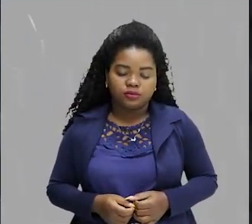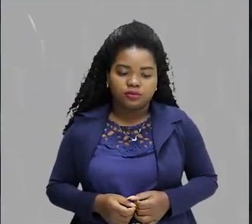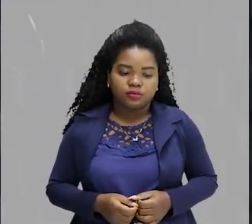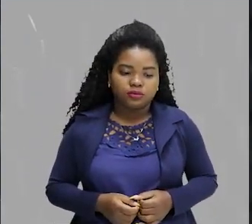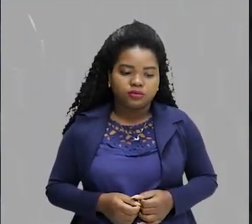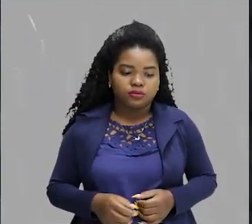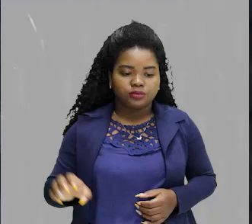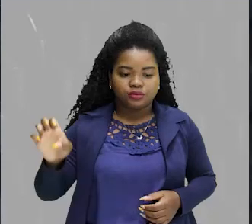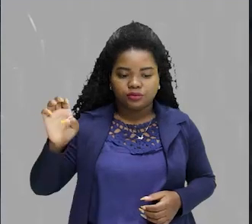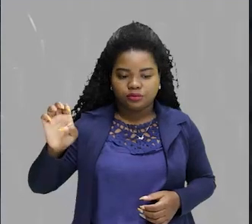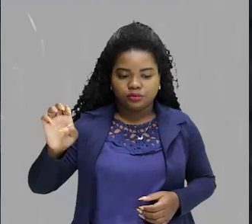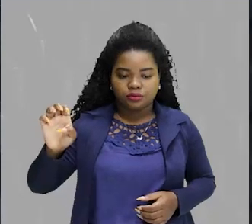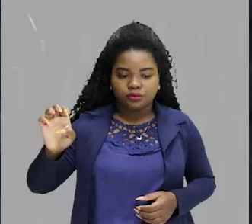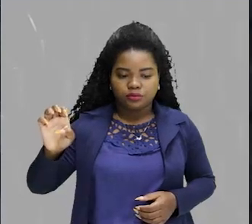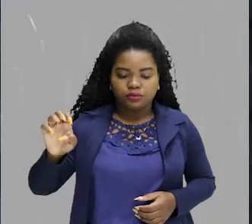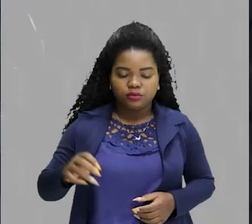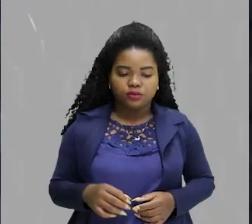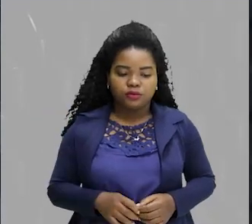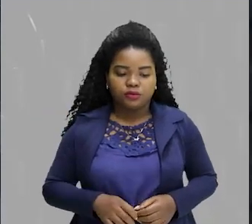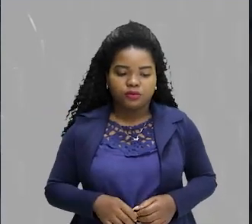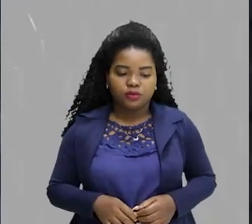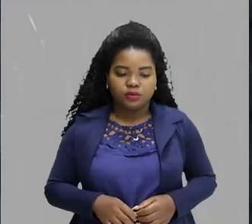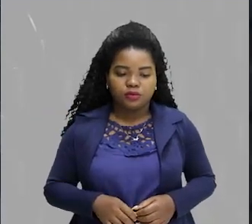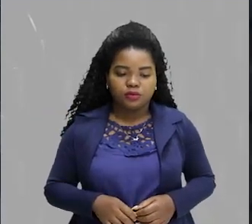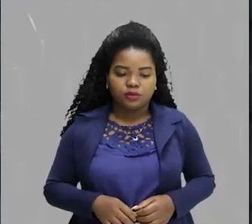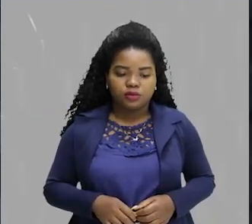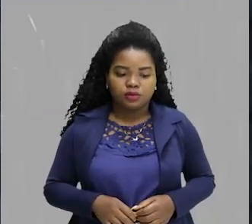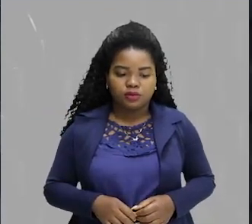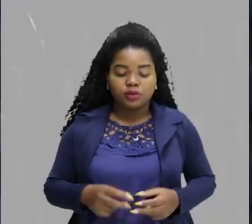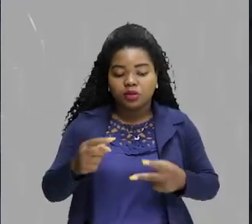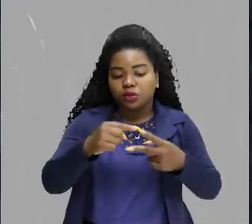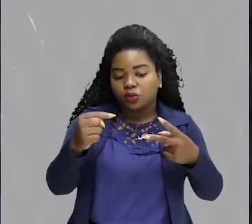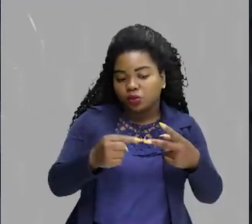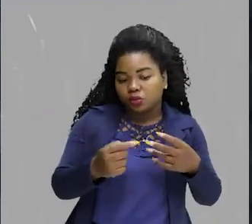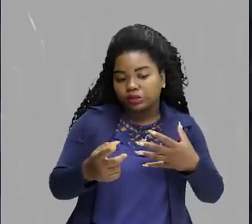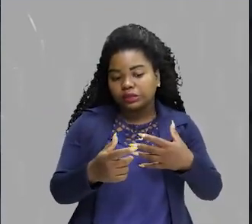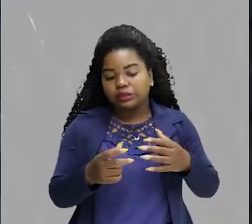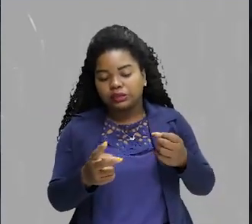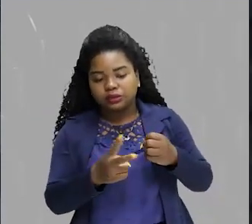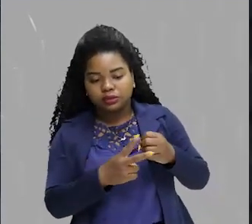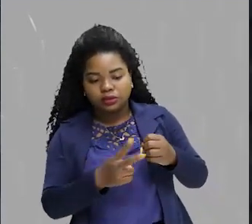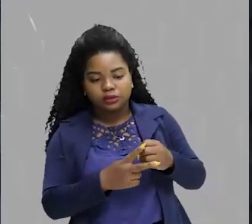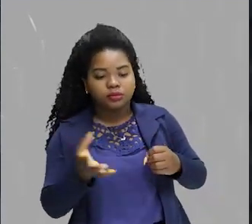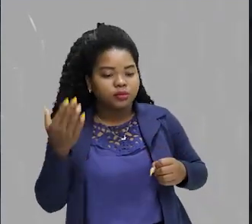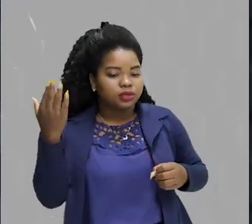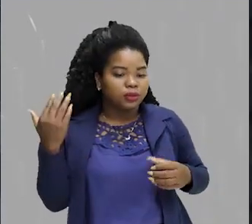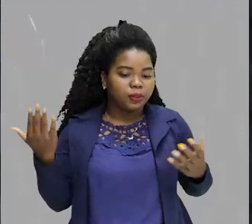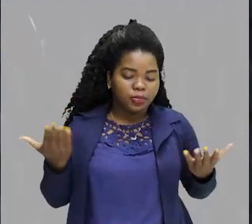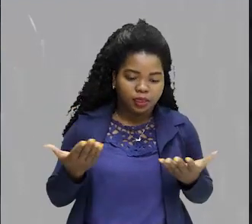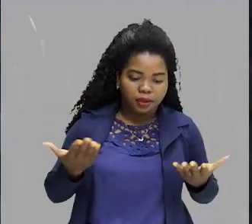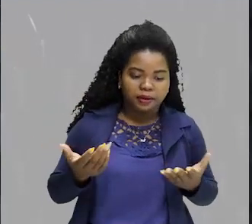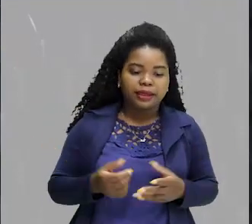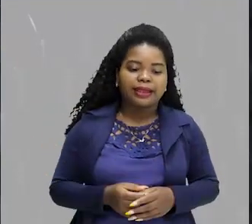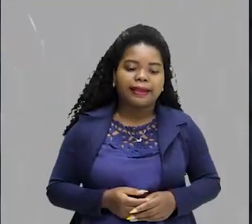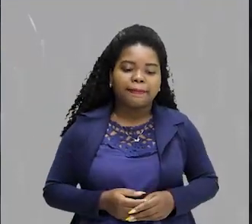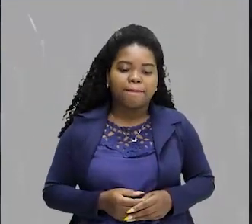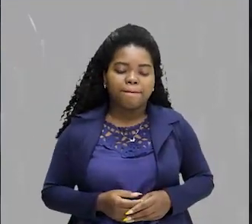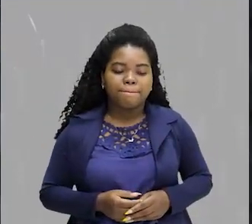Vamos ver a letra E. She had gone. Dois verbos, um verbo no passado e um verbo no particípio. Quando tem dois